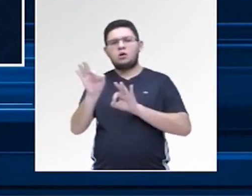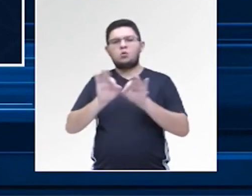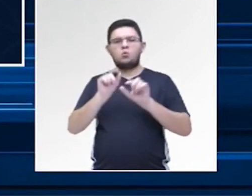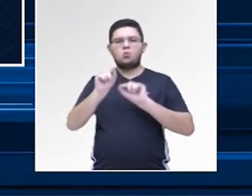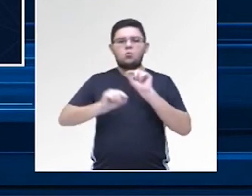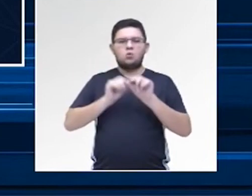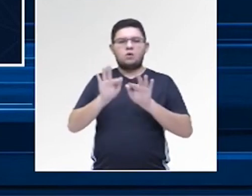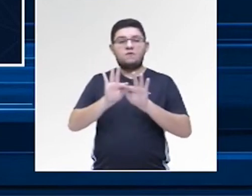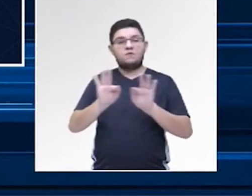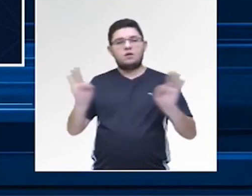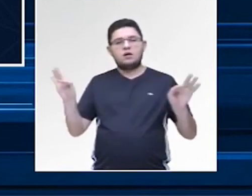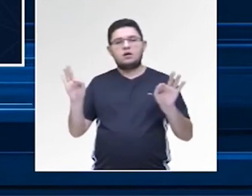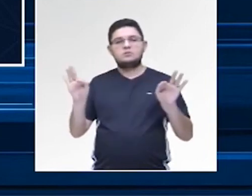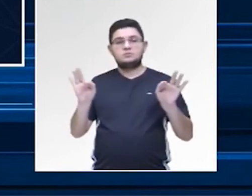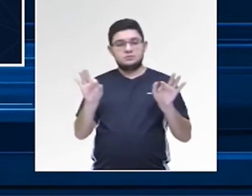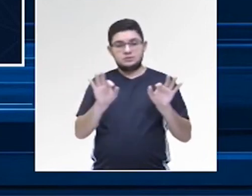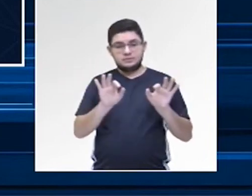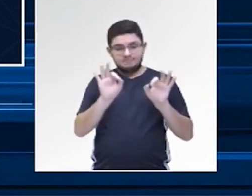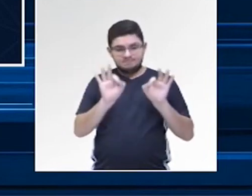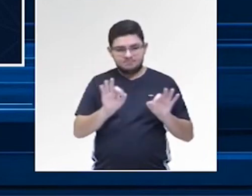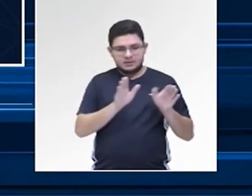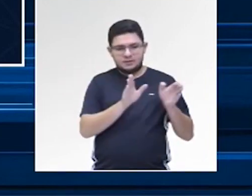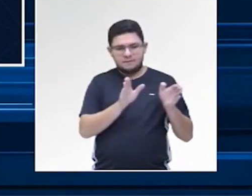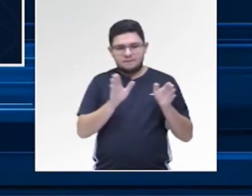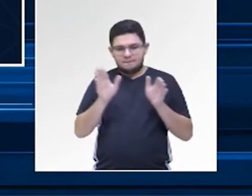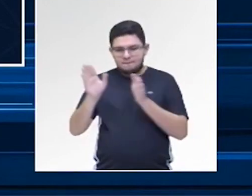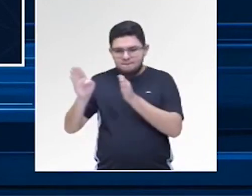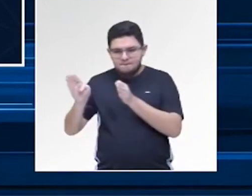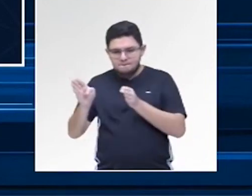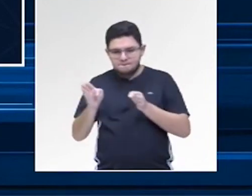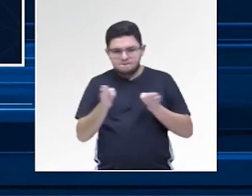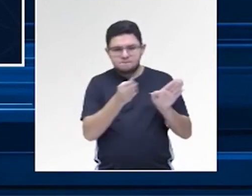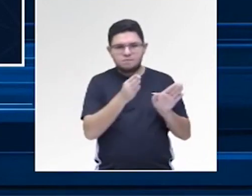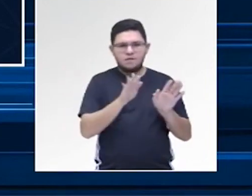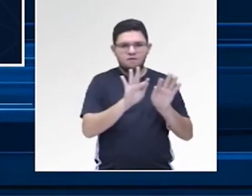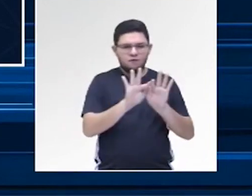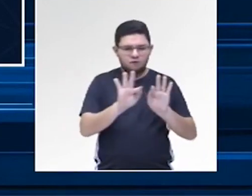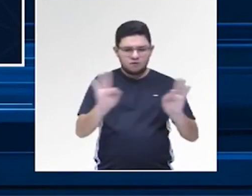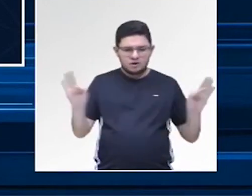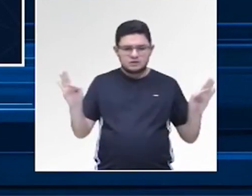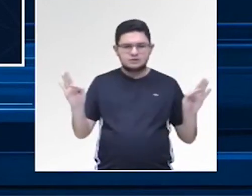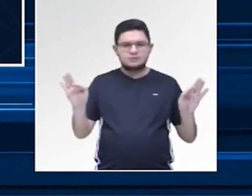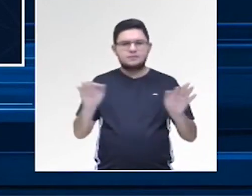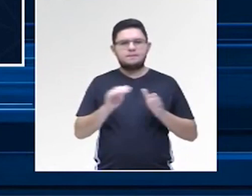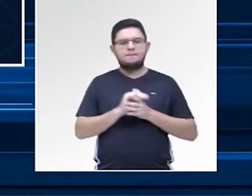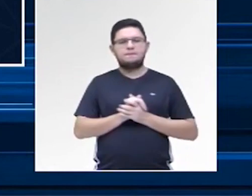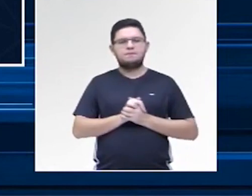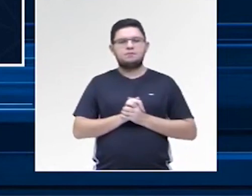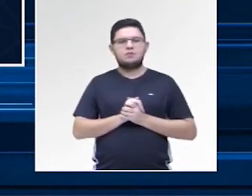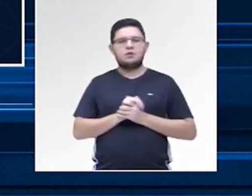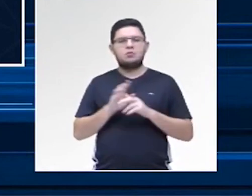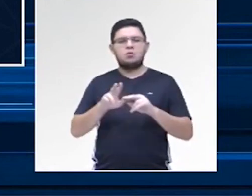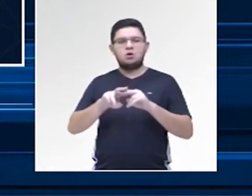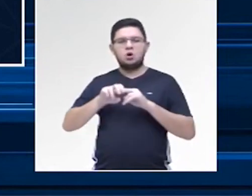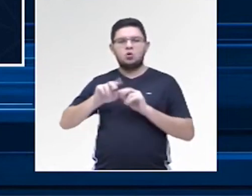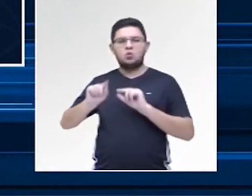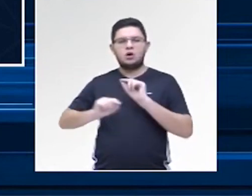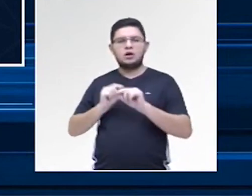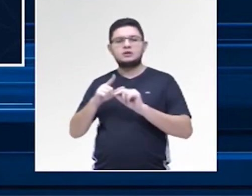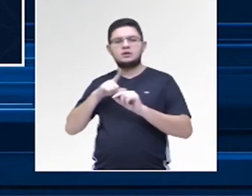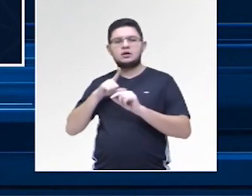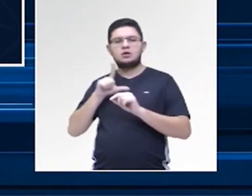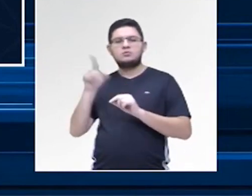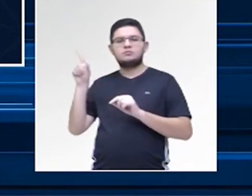da frase sem deixar nada faltando, né? Por isso que a gente trabalha essa estrutura aí na forma positiva, afirmativa.